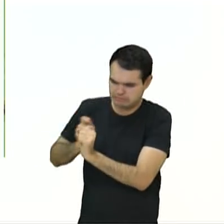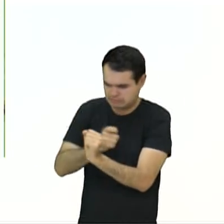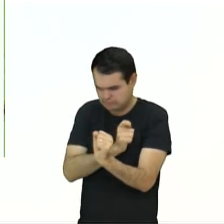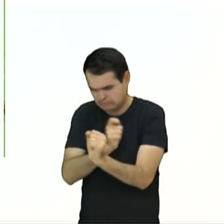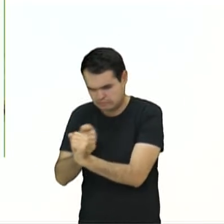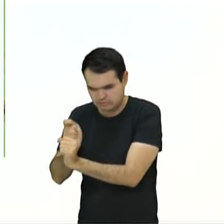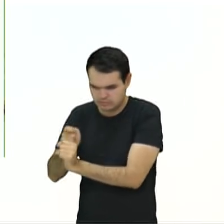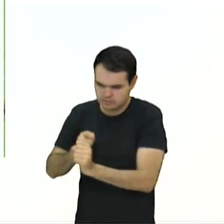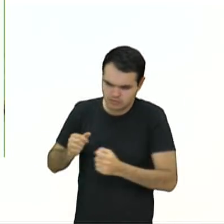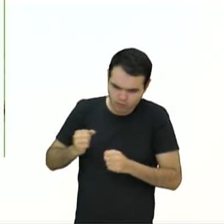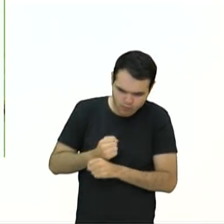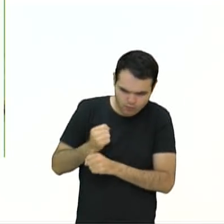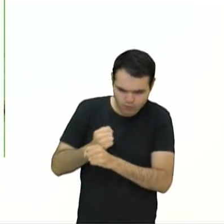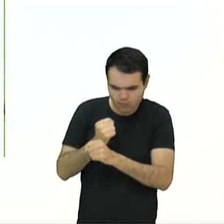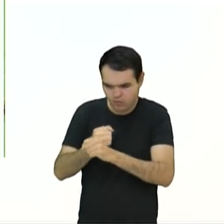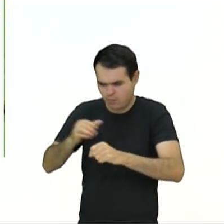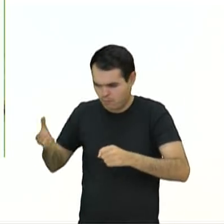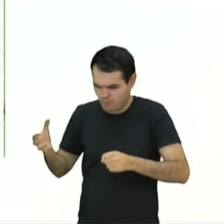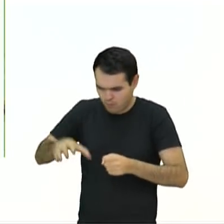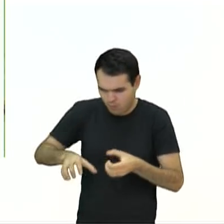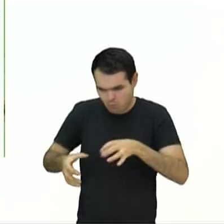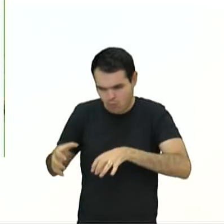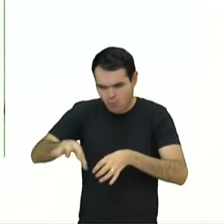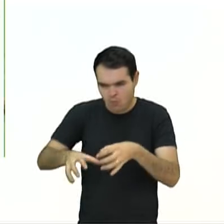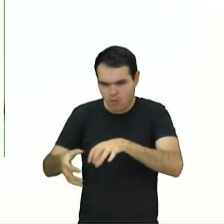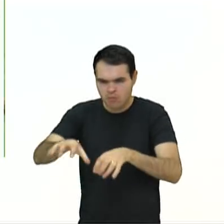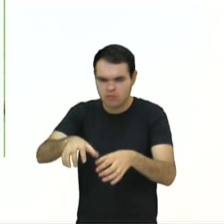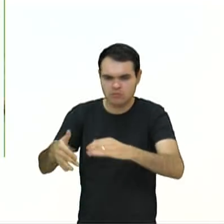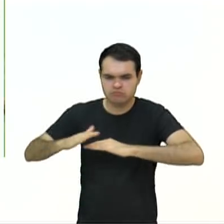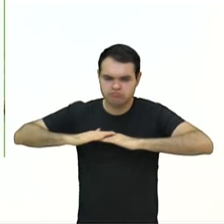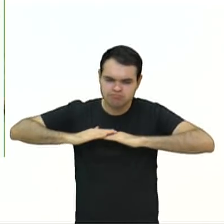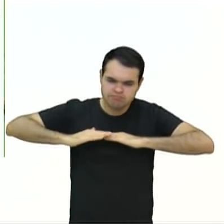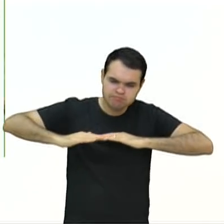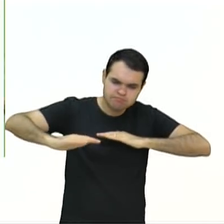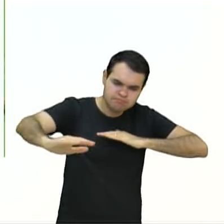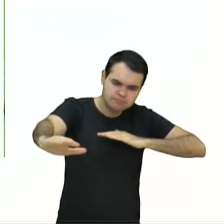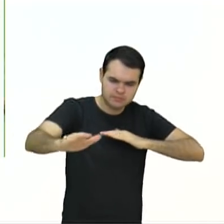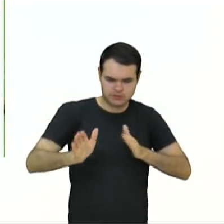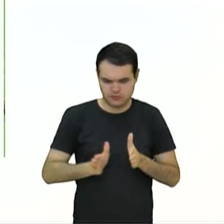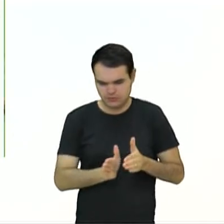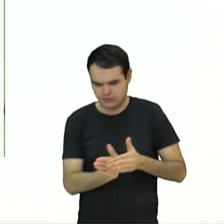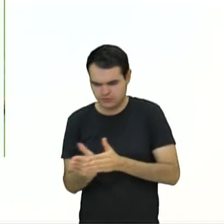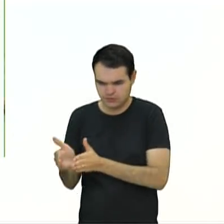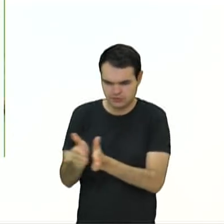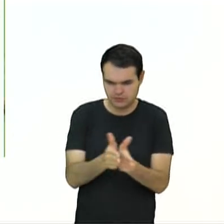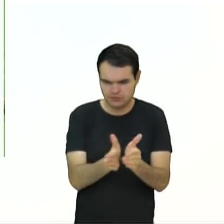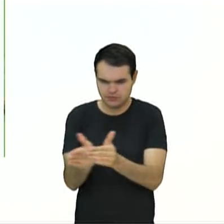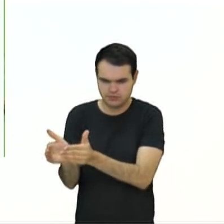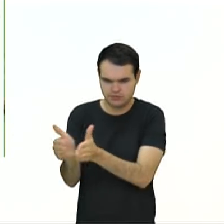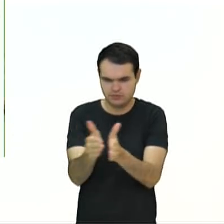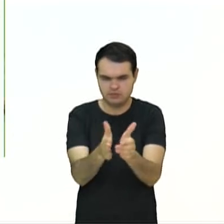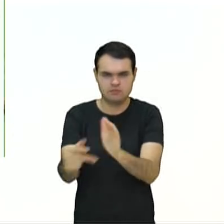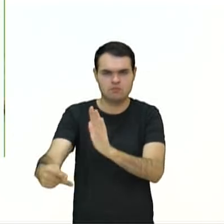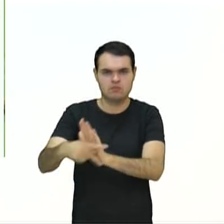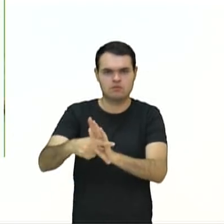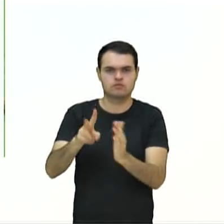século XVII e XIX, né? A partir de trilhas que eram dos povos indígenas, né? E ela era o chamado Caminho